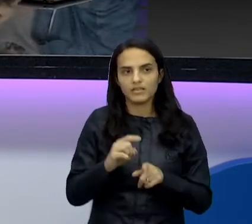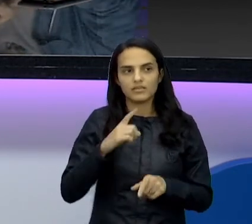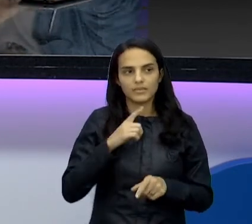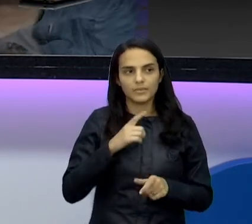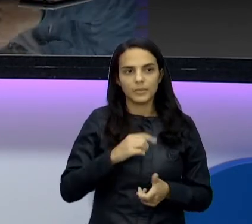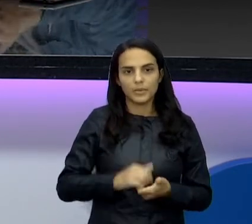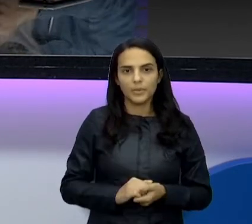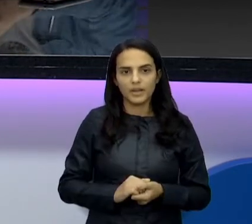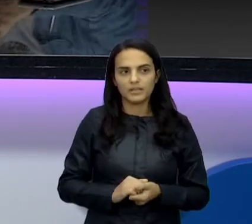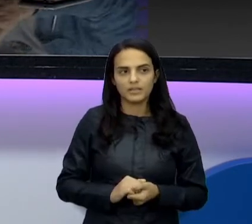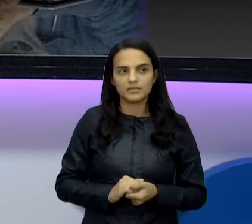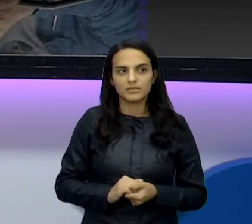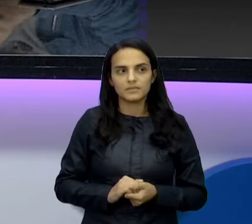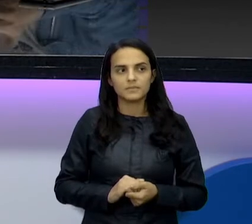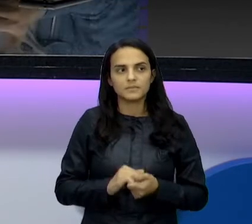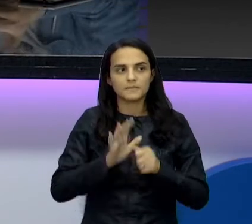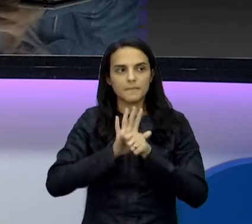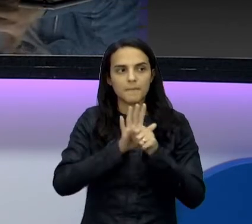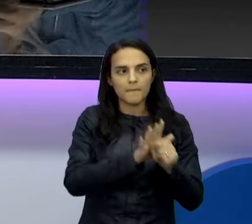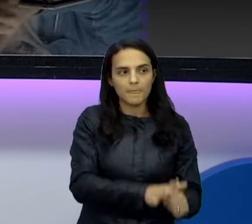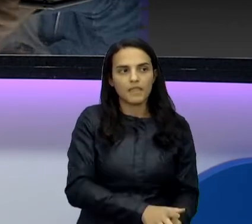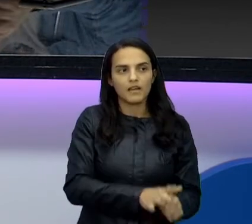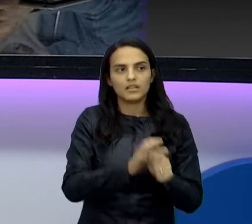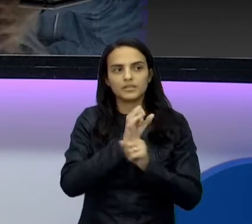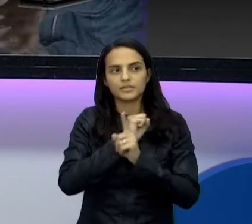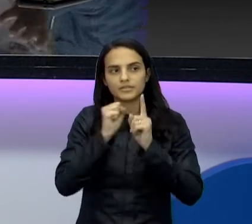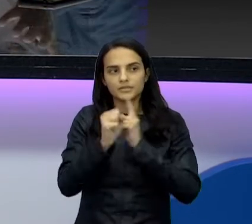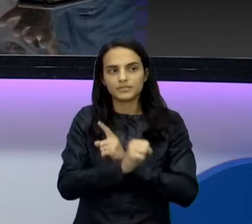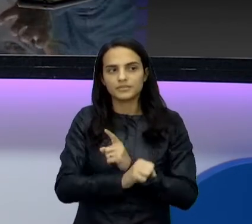estigmas preconceituosos, racistas da sociedade,